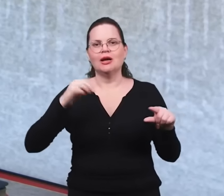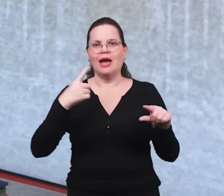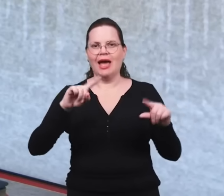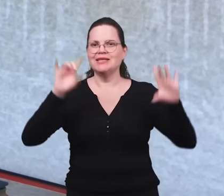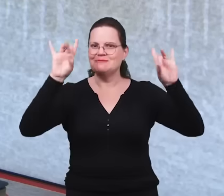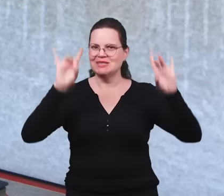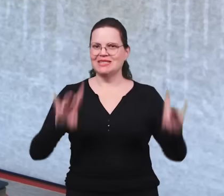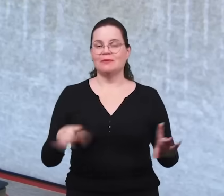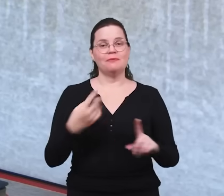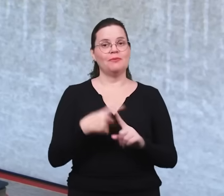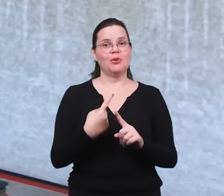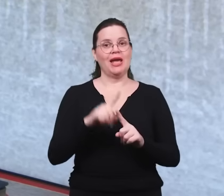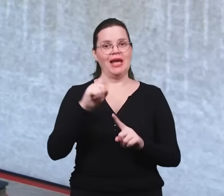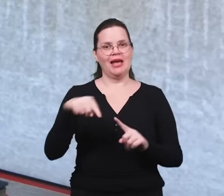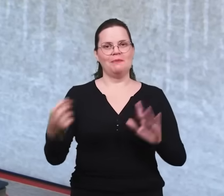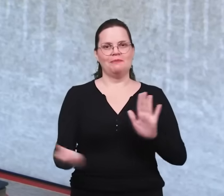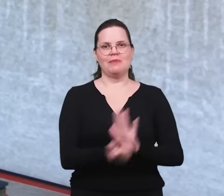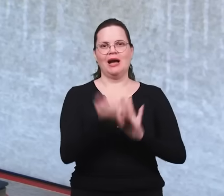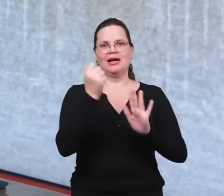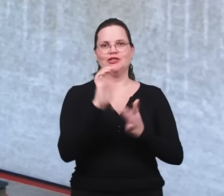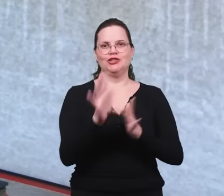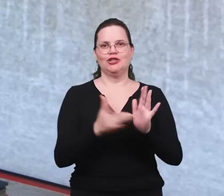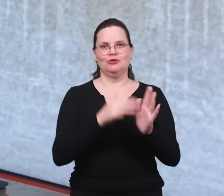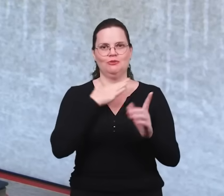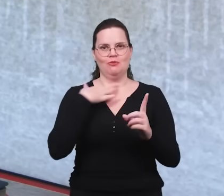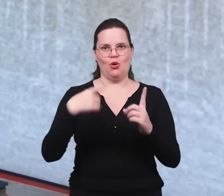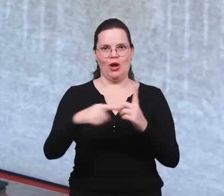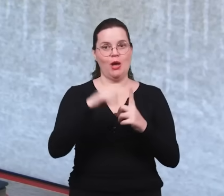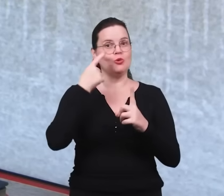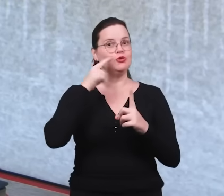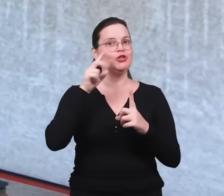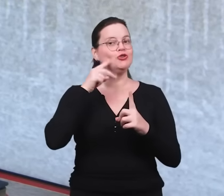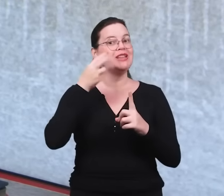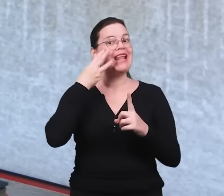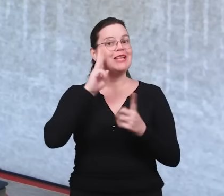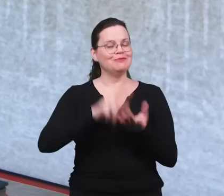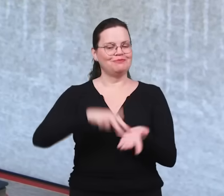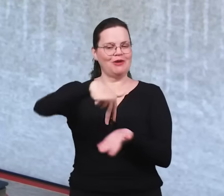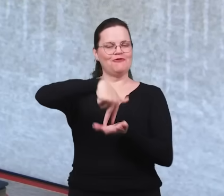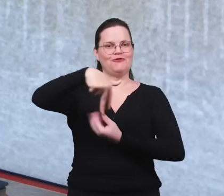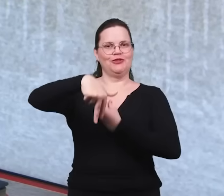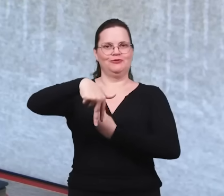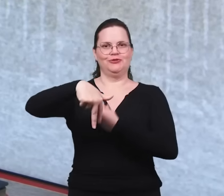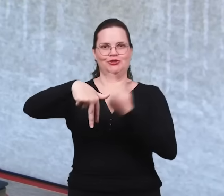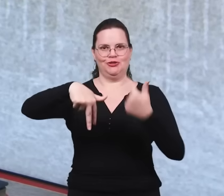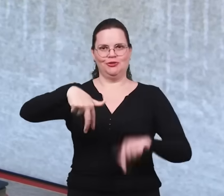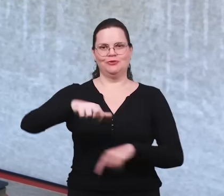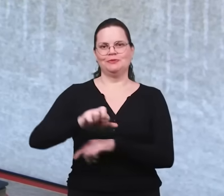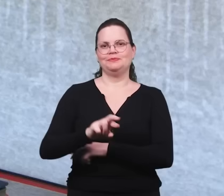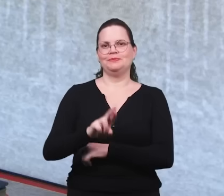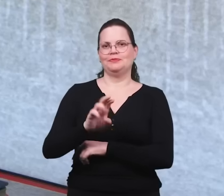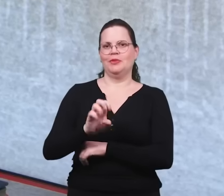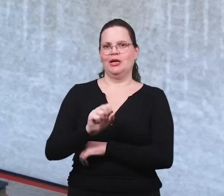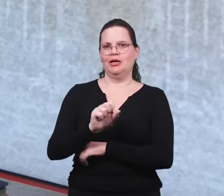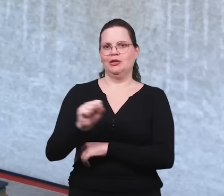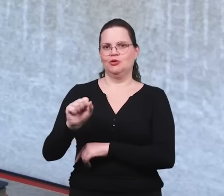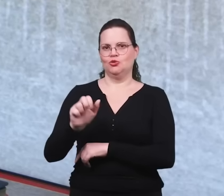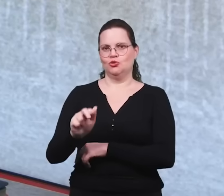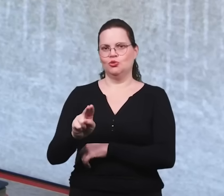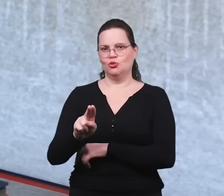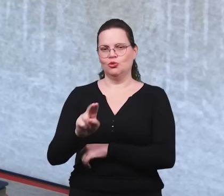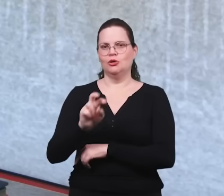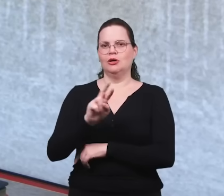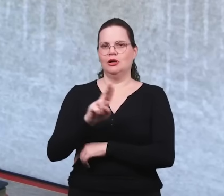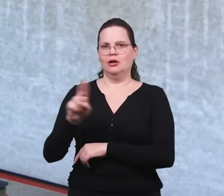ressurreição de Jesus. Então, nesse dia, iniciou-se a festa espiritual para aqueles que amam